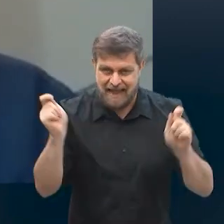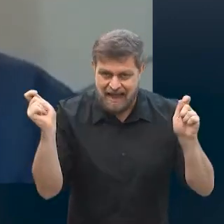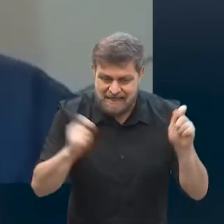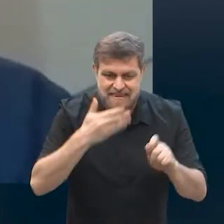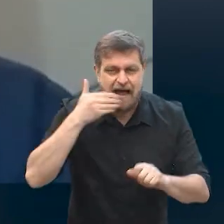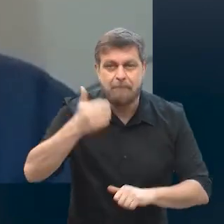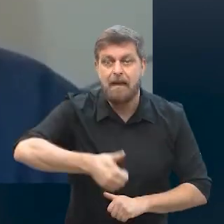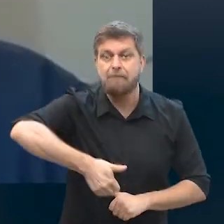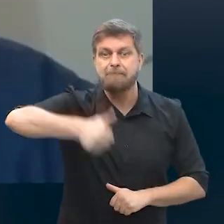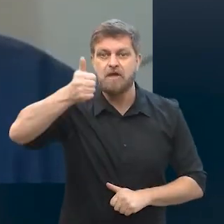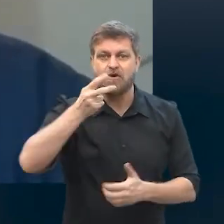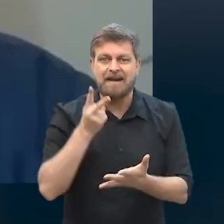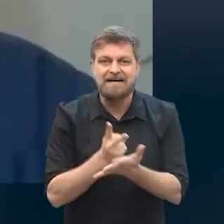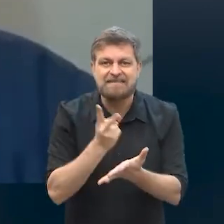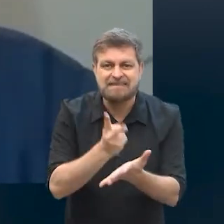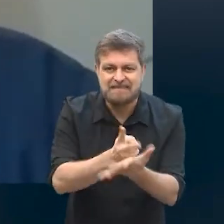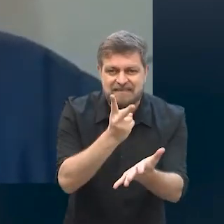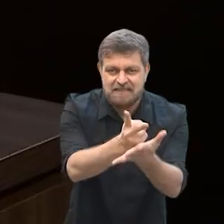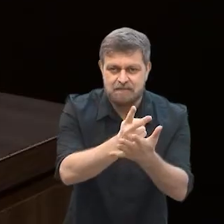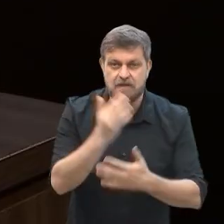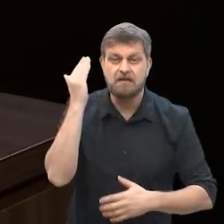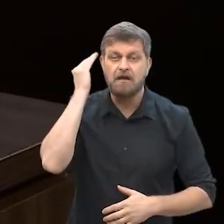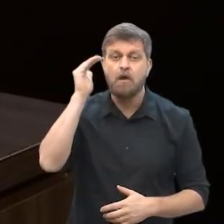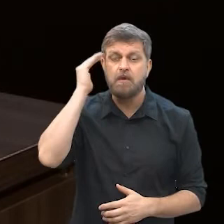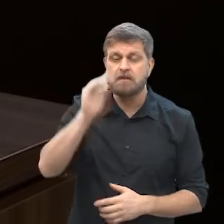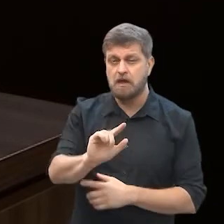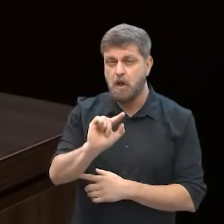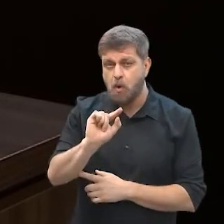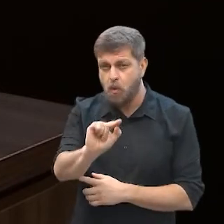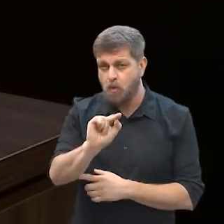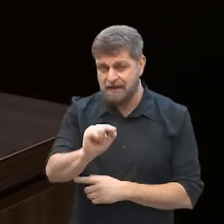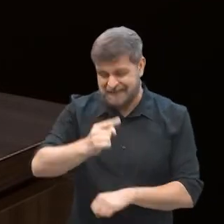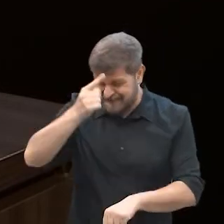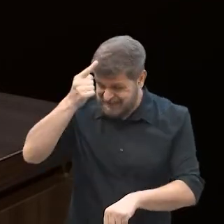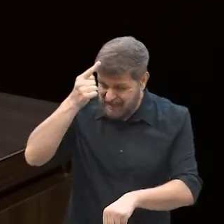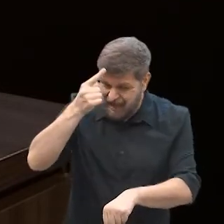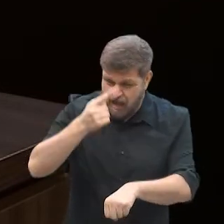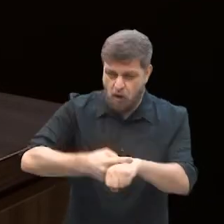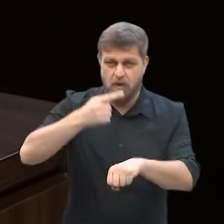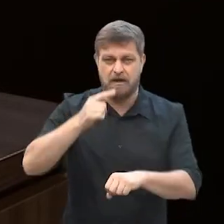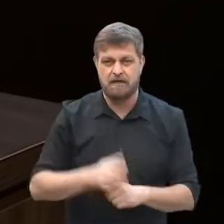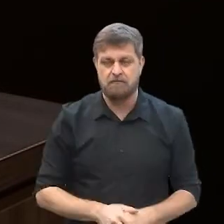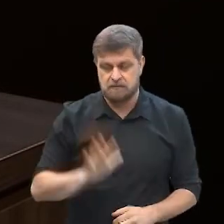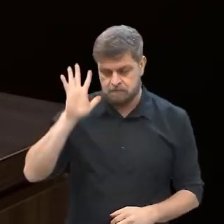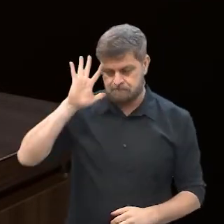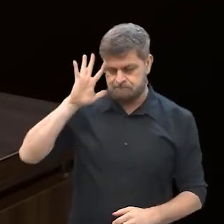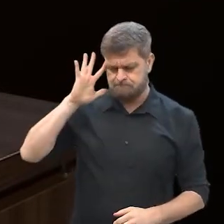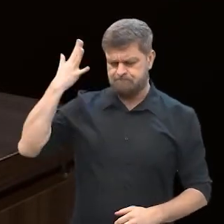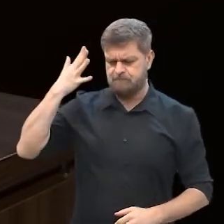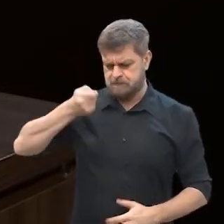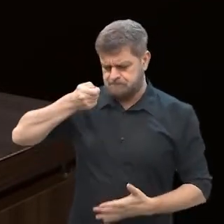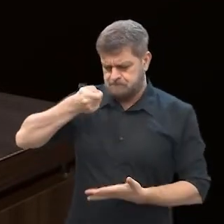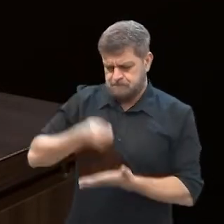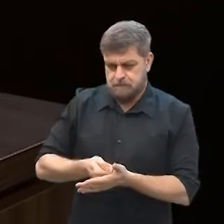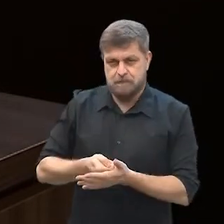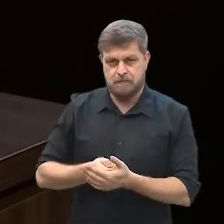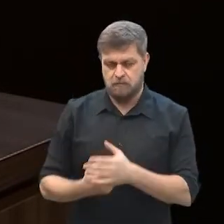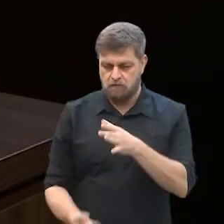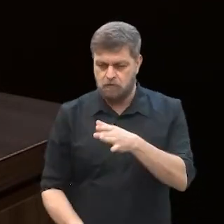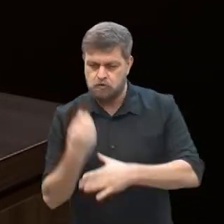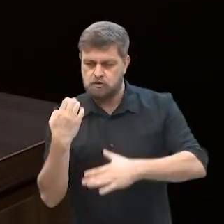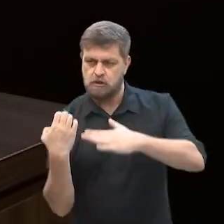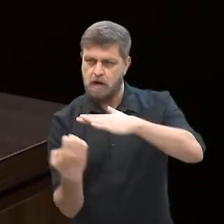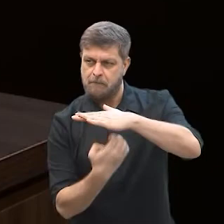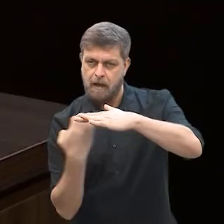ser melhorado. Então, entendo eu que a partir do momento que você toma a decisão de começar a empreender ou